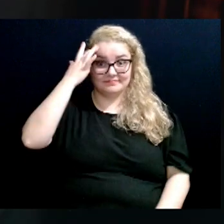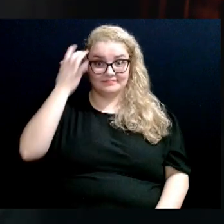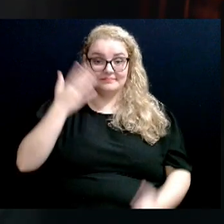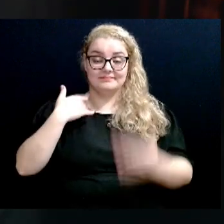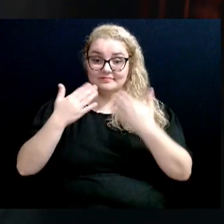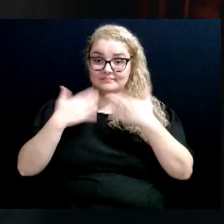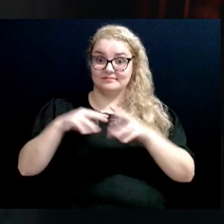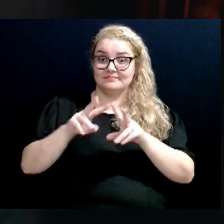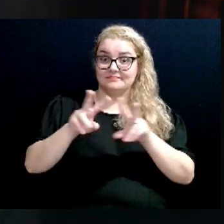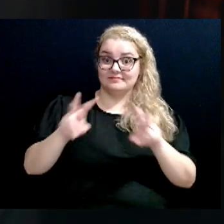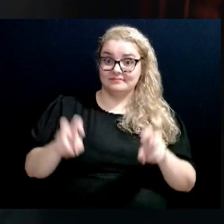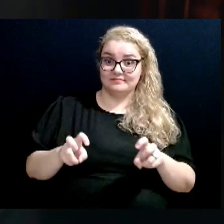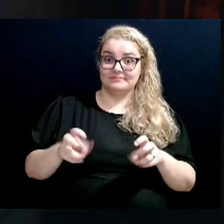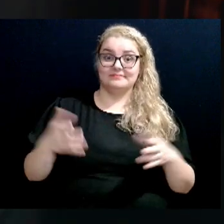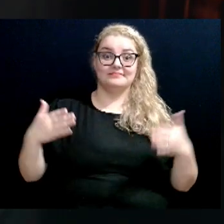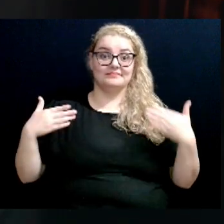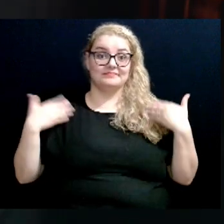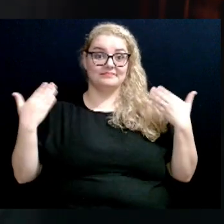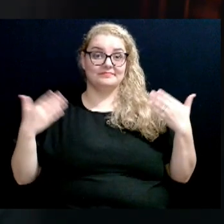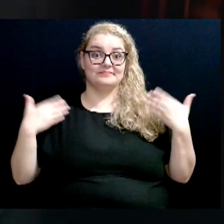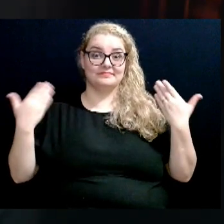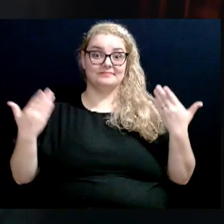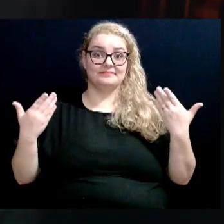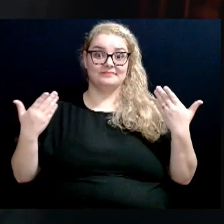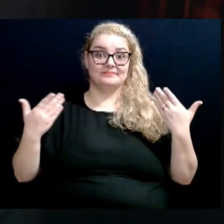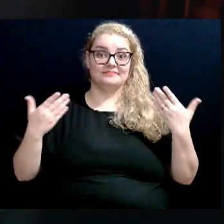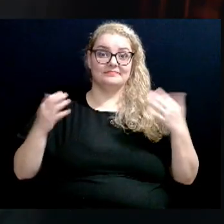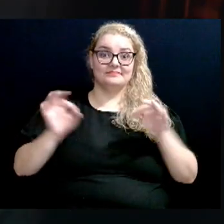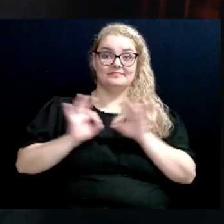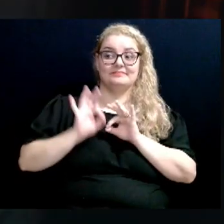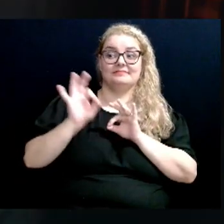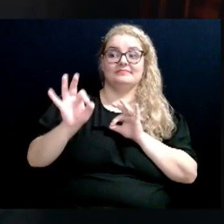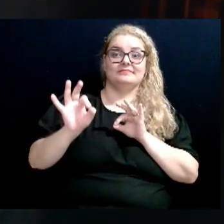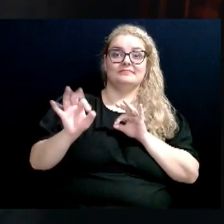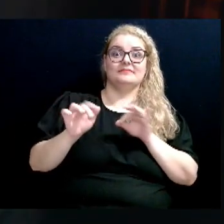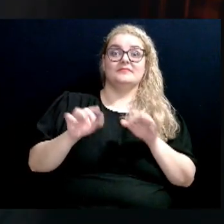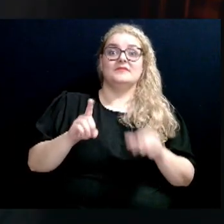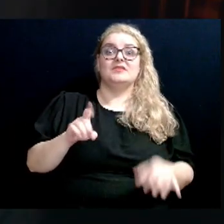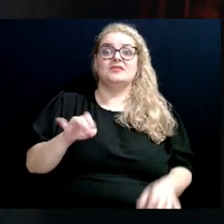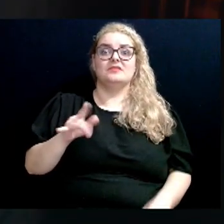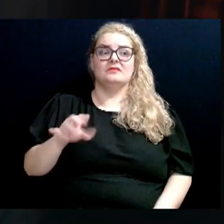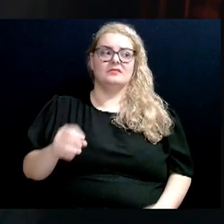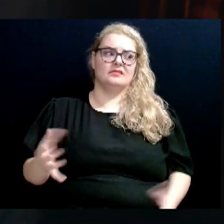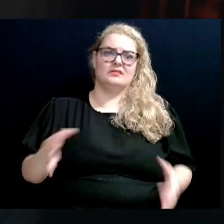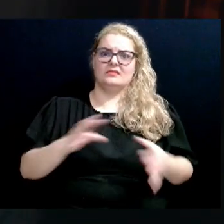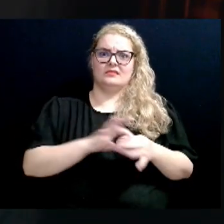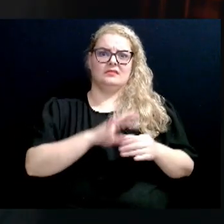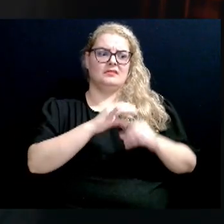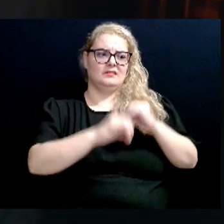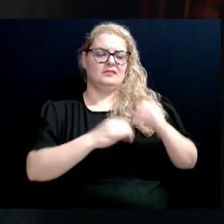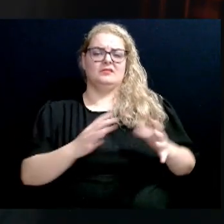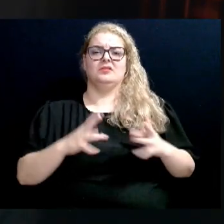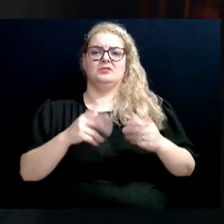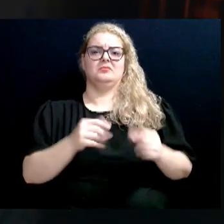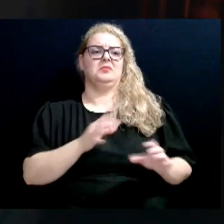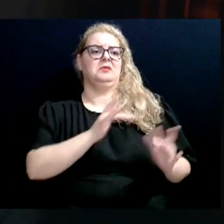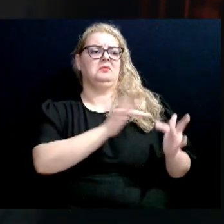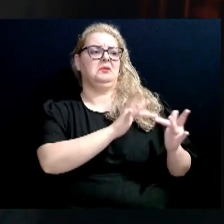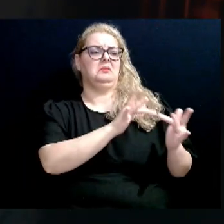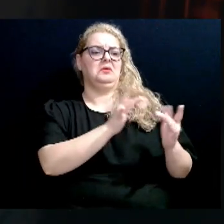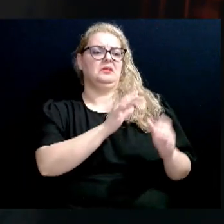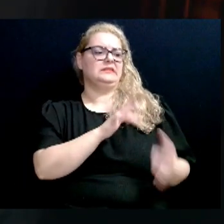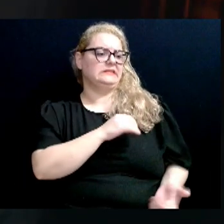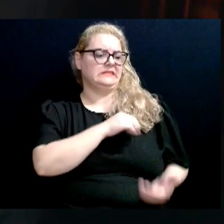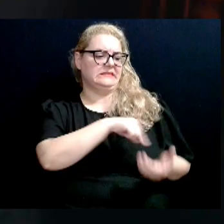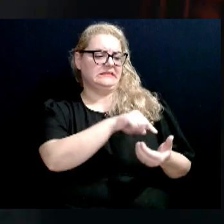a alegria de ficar de fora. De fora do quê? Desse mundo conectado. Tá todo mundo conectado o tempo todo e será que ainda a